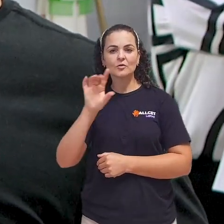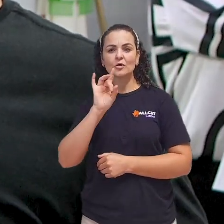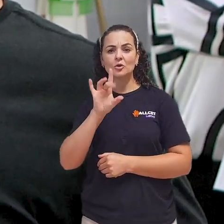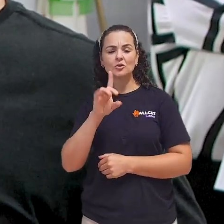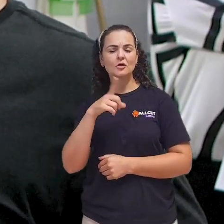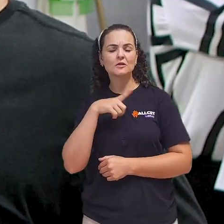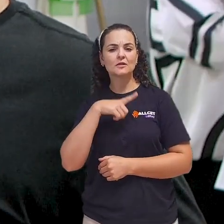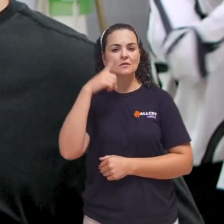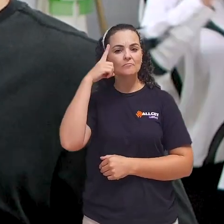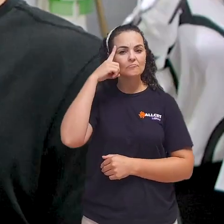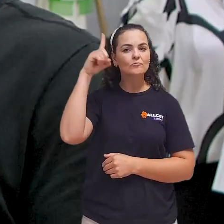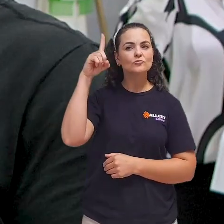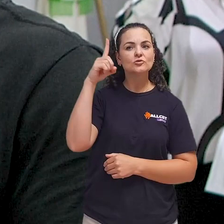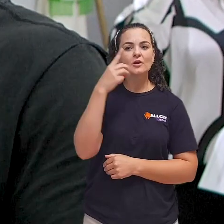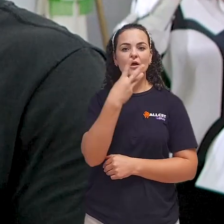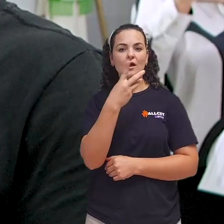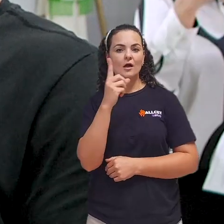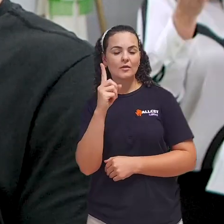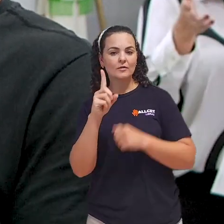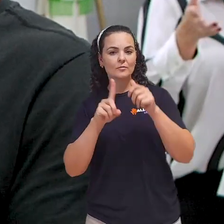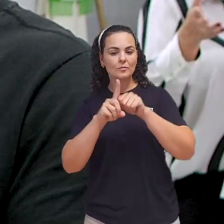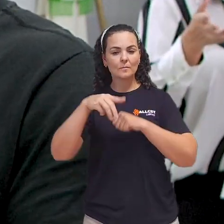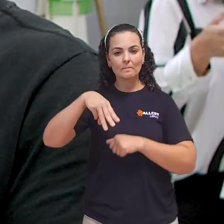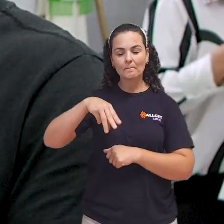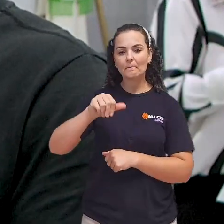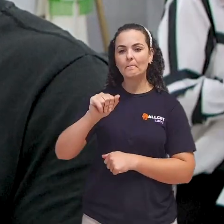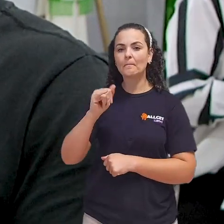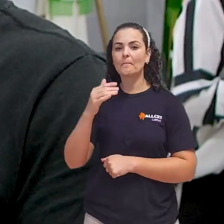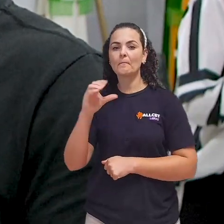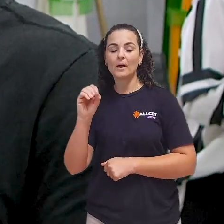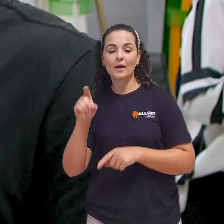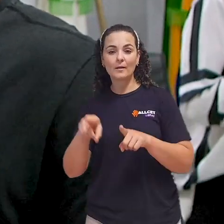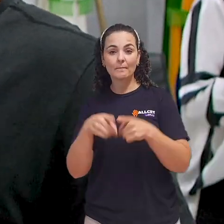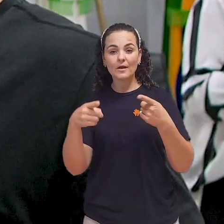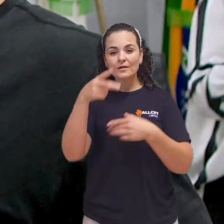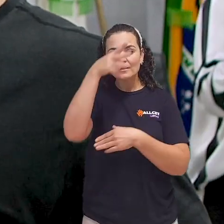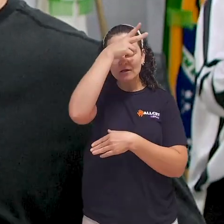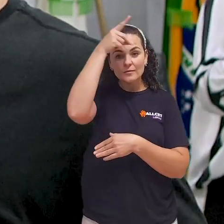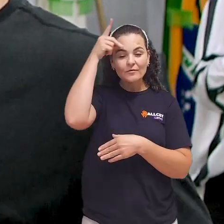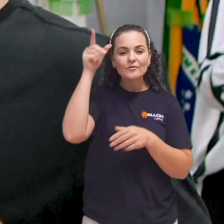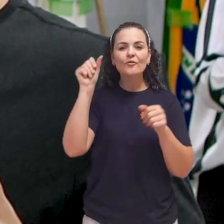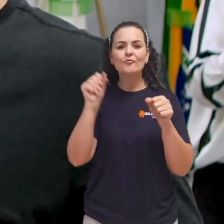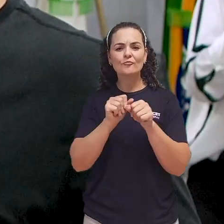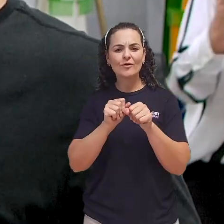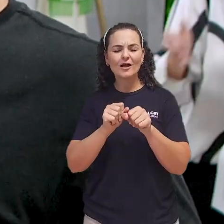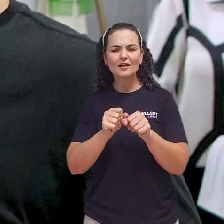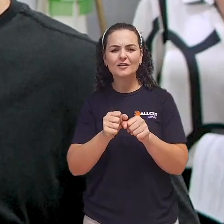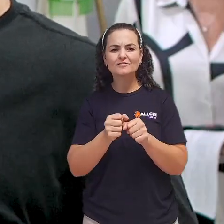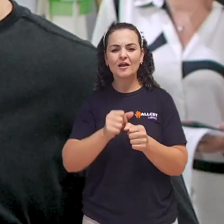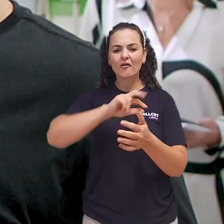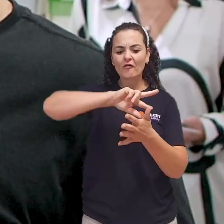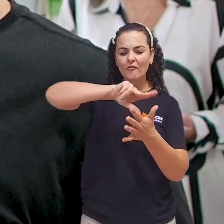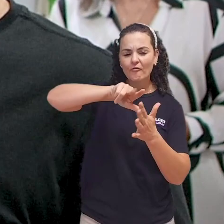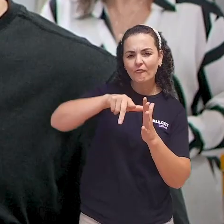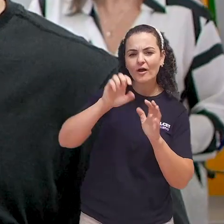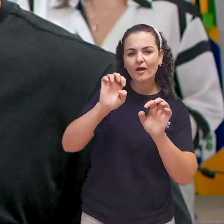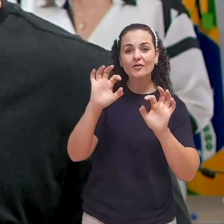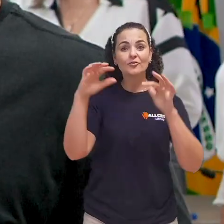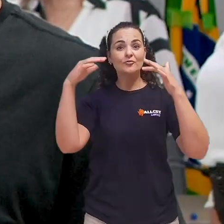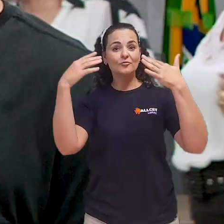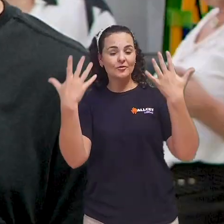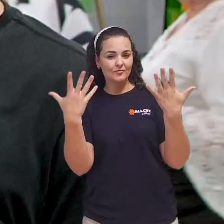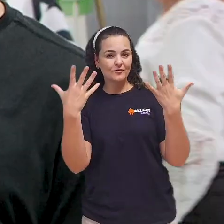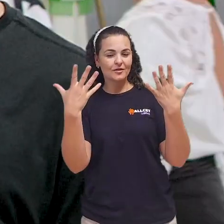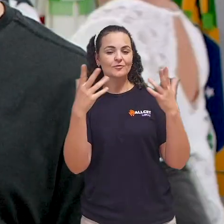a ideia não é só ter o dia 31 de maio como o dia da família acolhedora no município, mas também que o município promova eventos referentes a esse tema